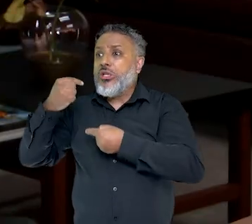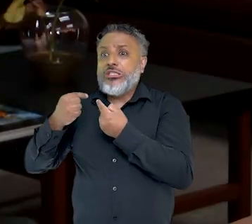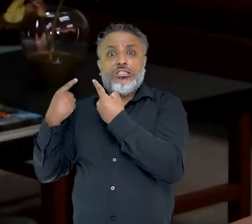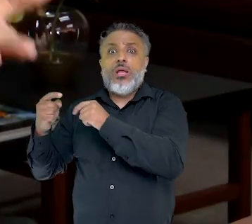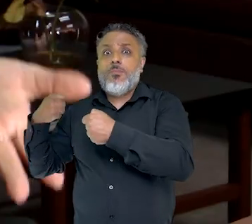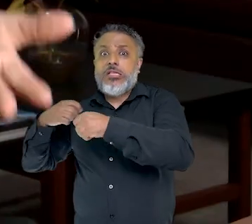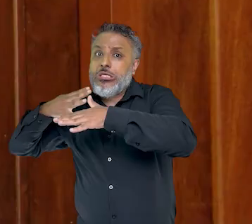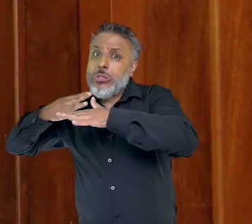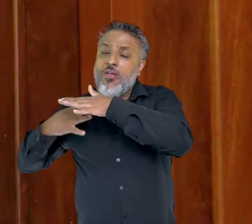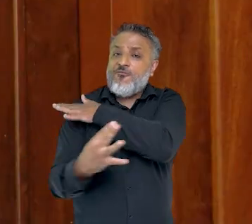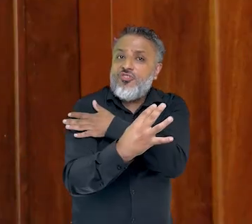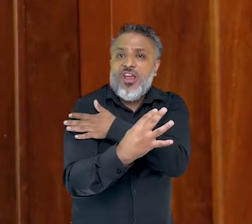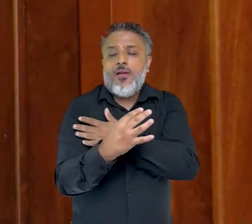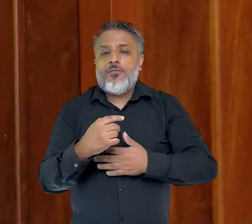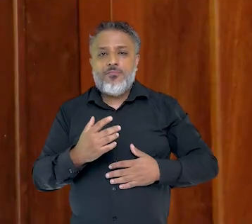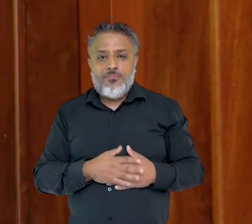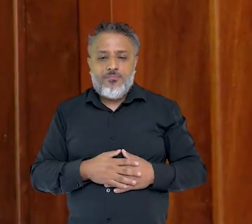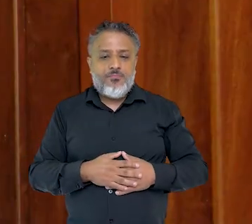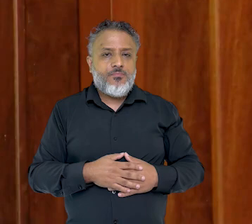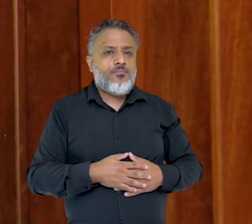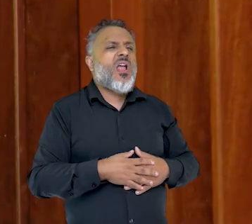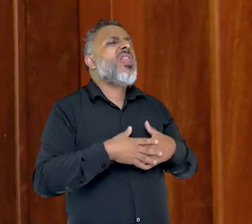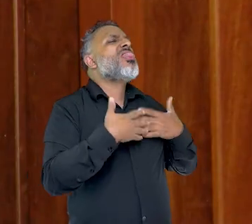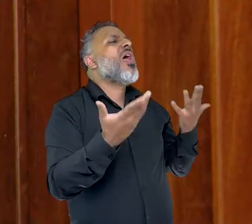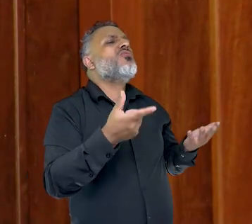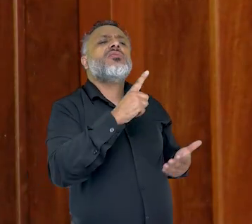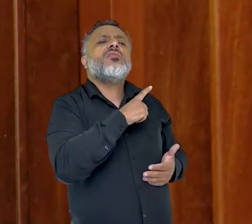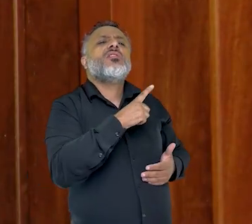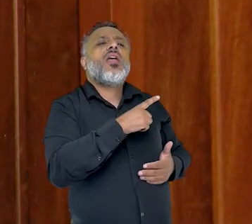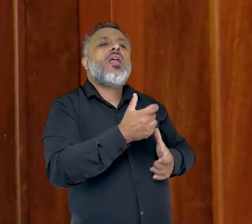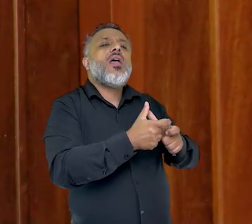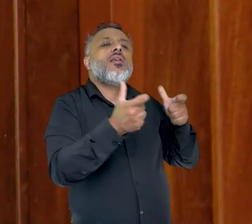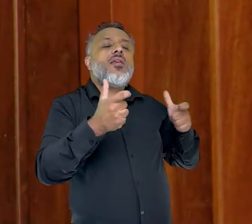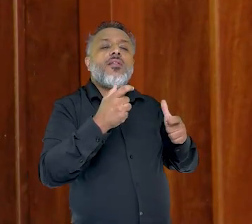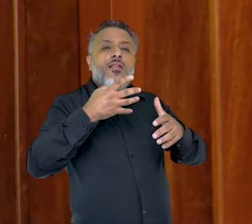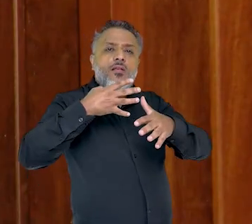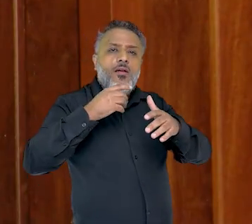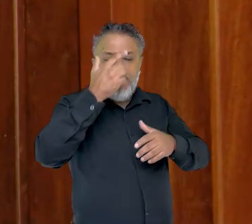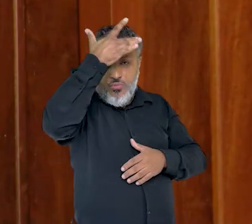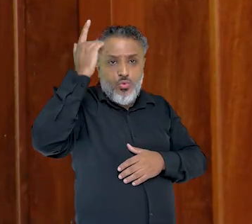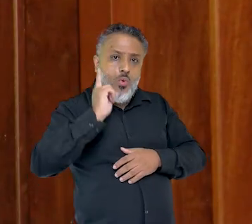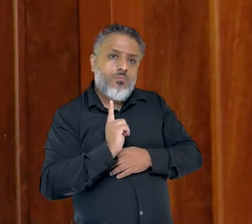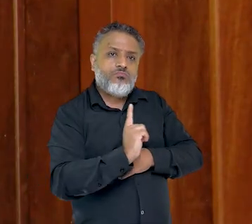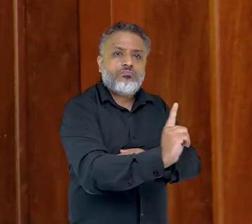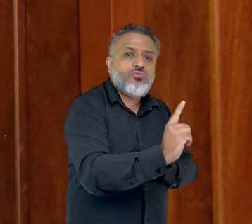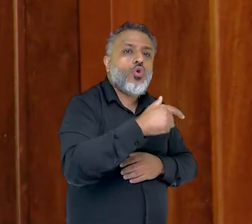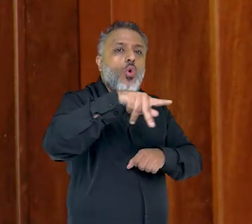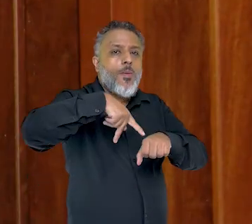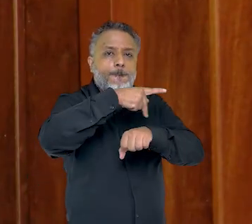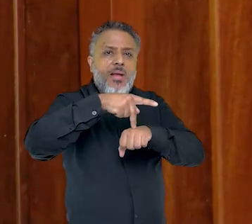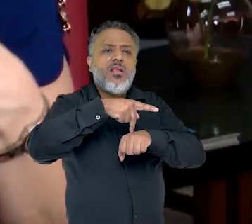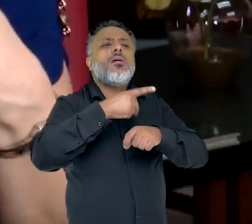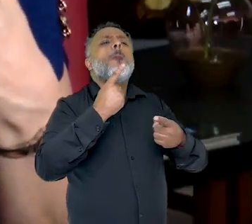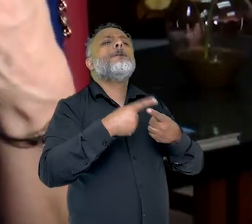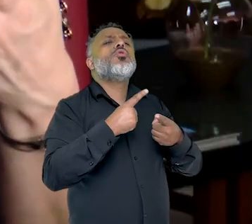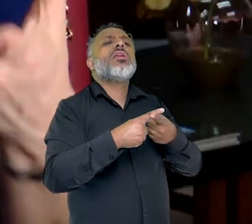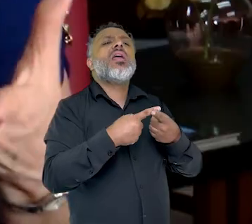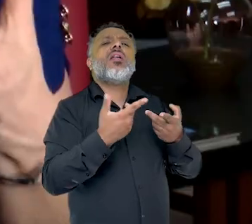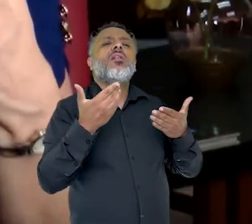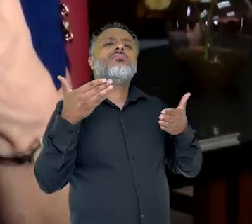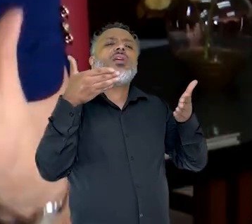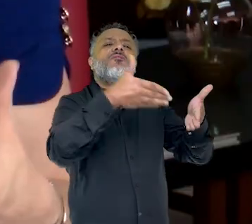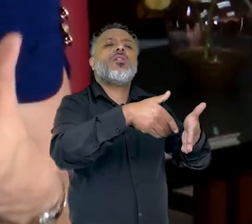valer-se da proteção do Estado. E de onde vêm com mais frequência esses migrantes no cenário atual? E por quais os motivos? Então,